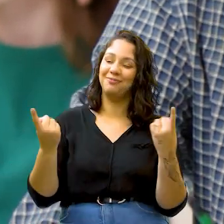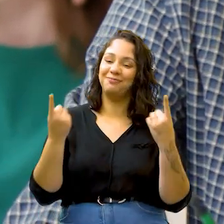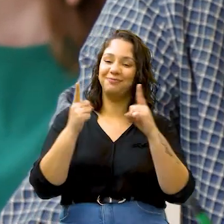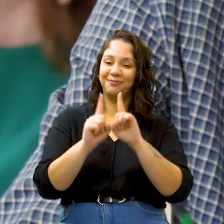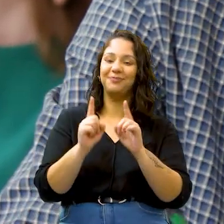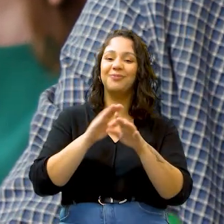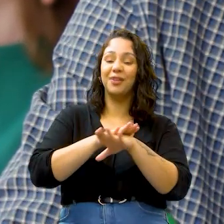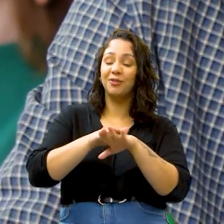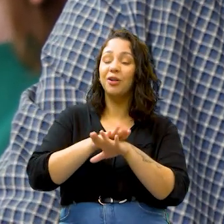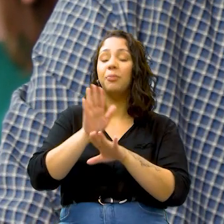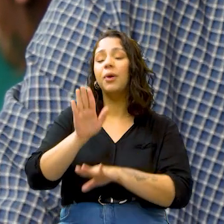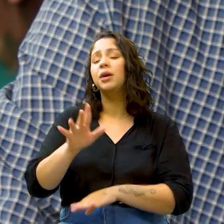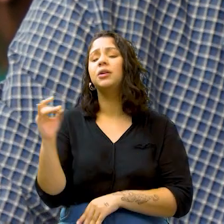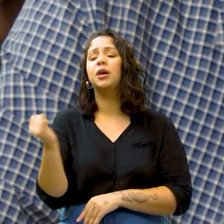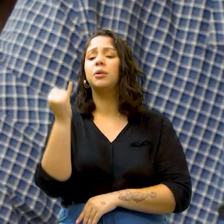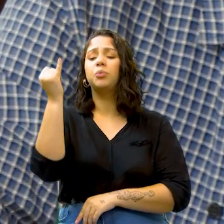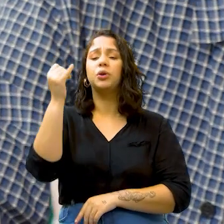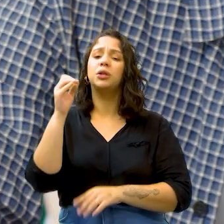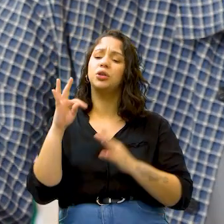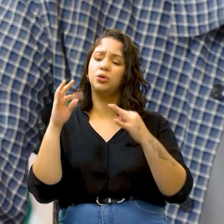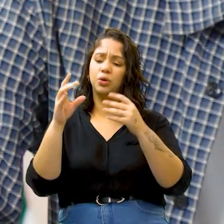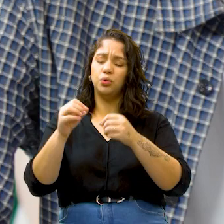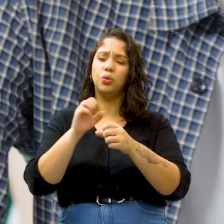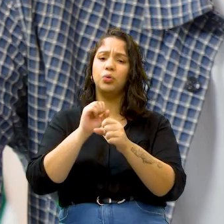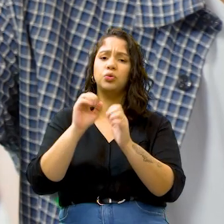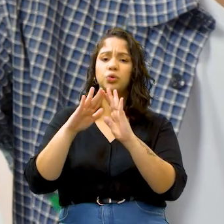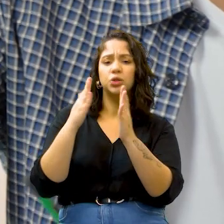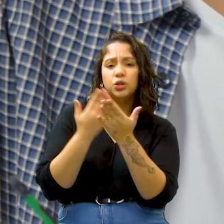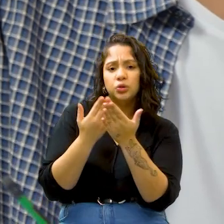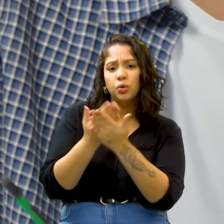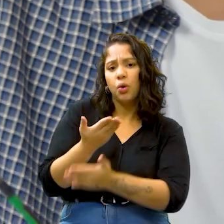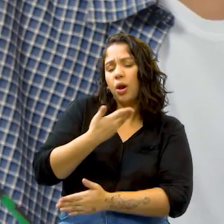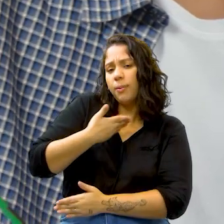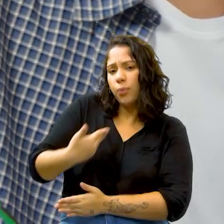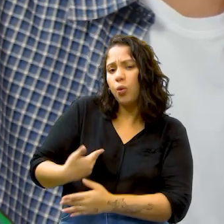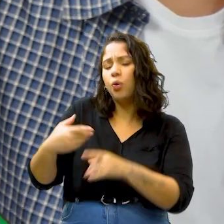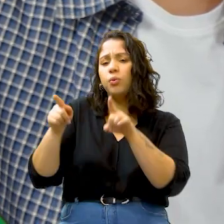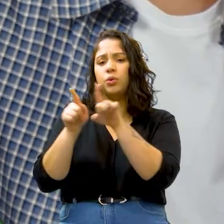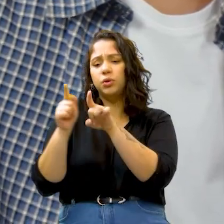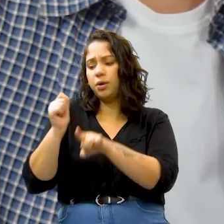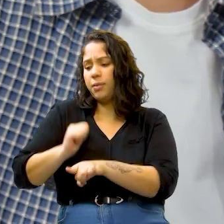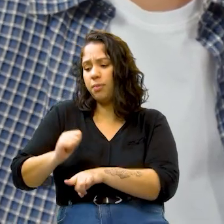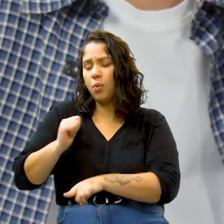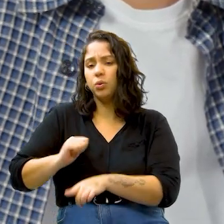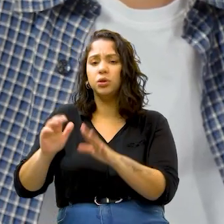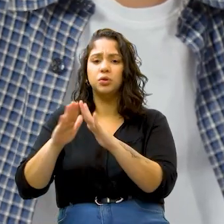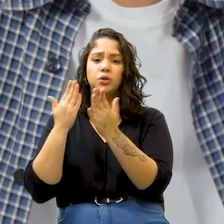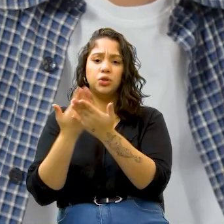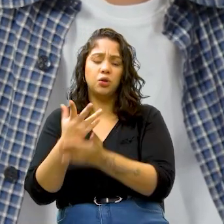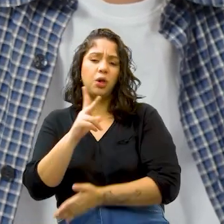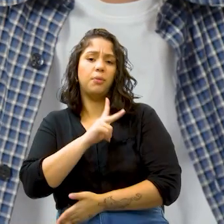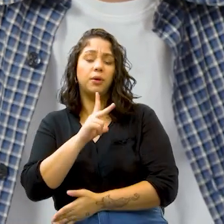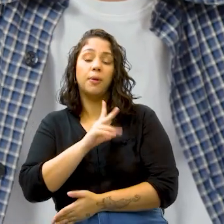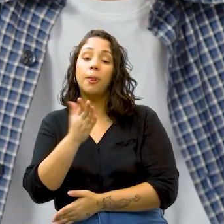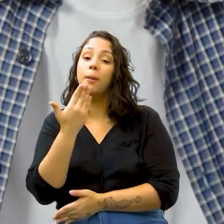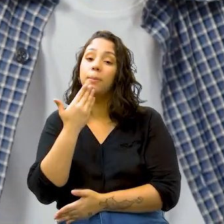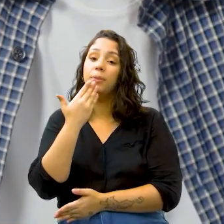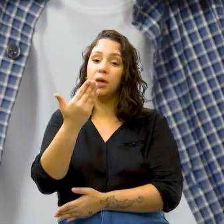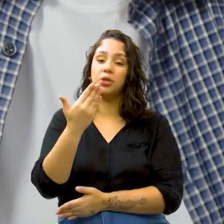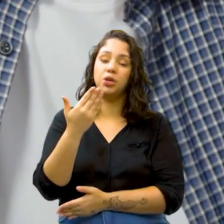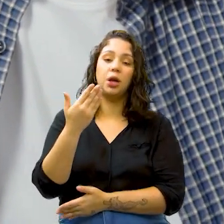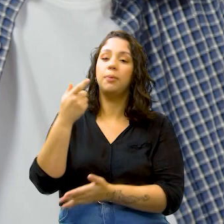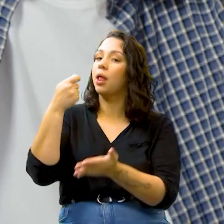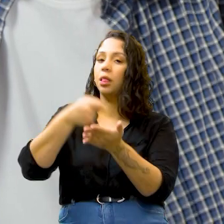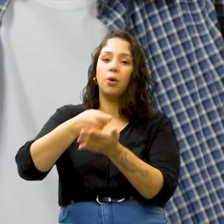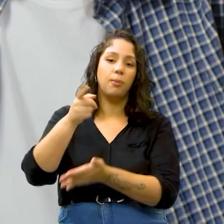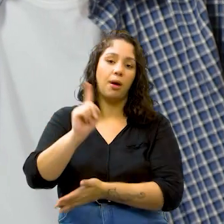requisitos mas é importante que as pessoas se mobilizem sobretudo de escola pública ou alunos que são bolsistas e escolas particulares para